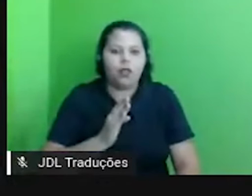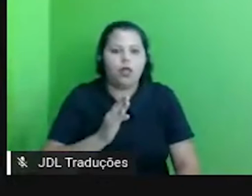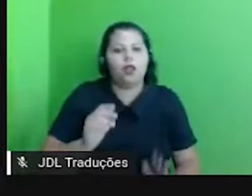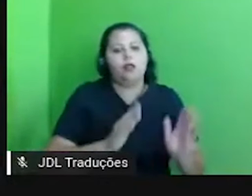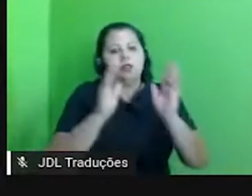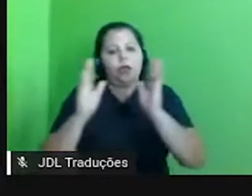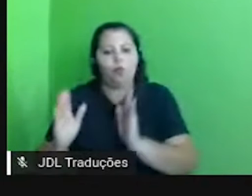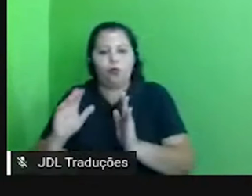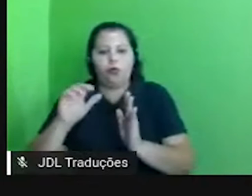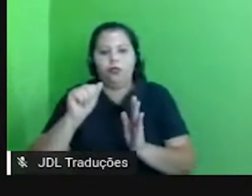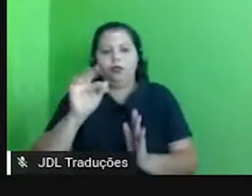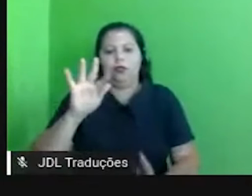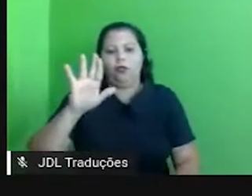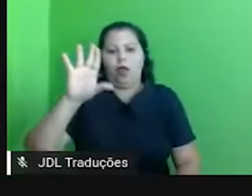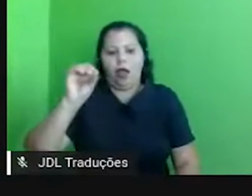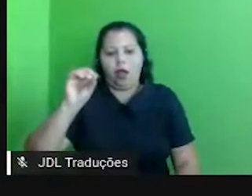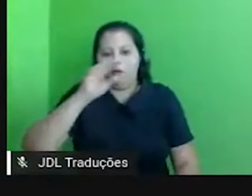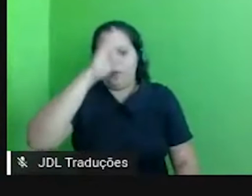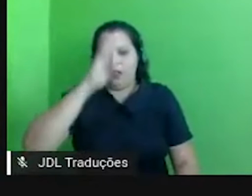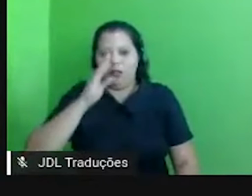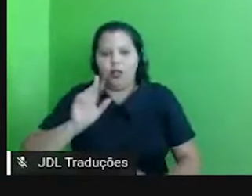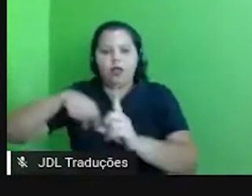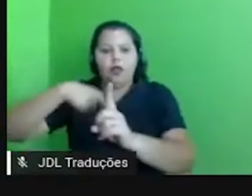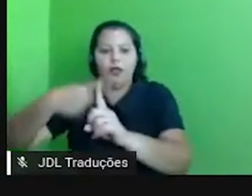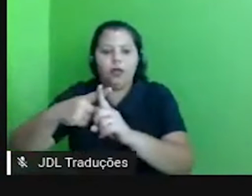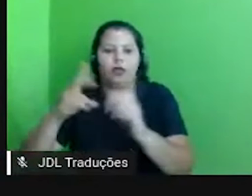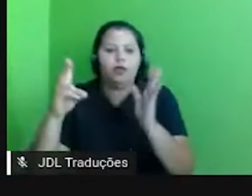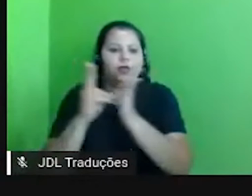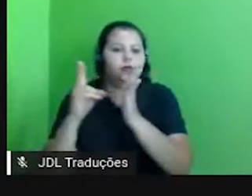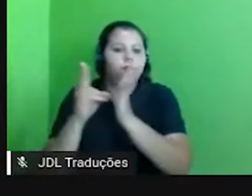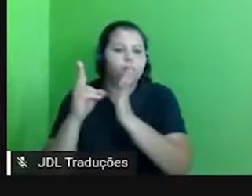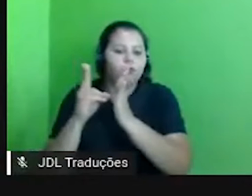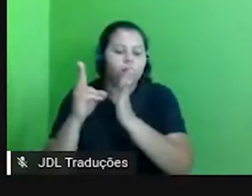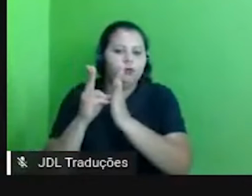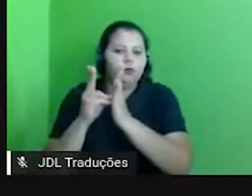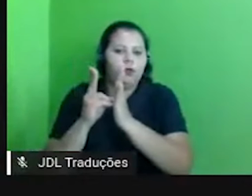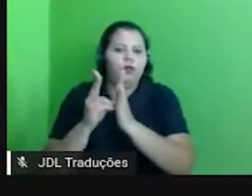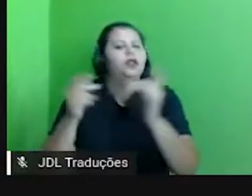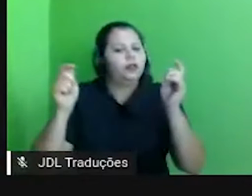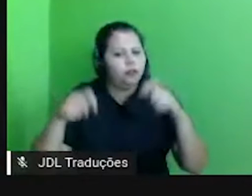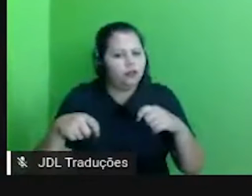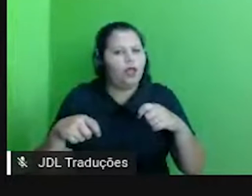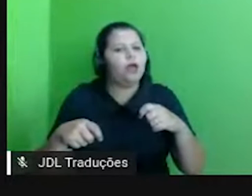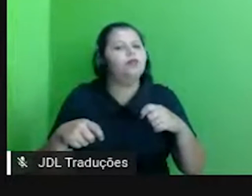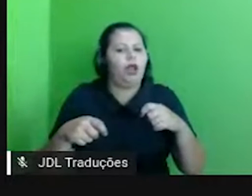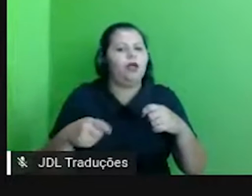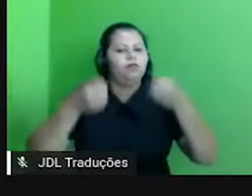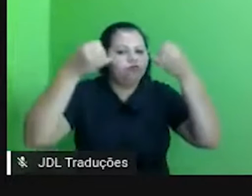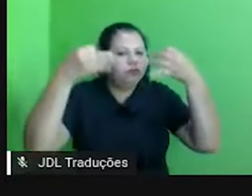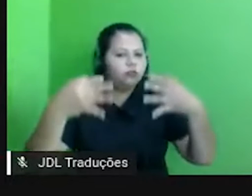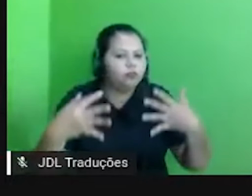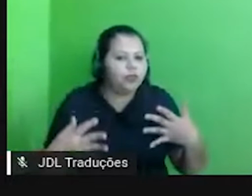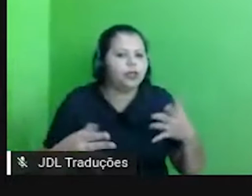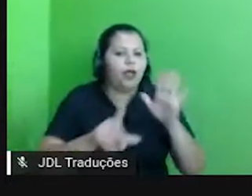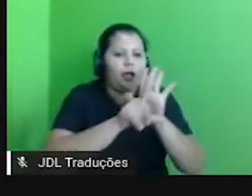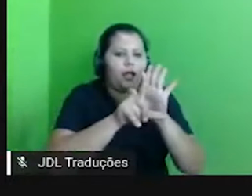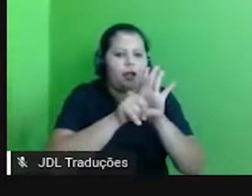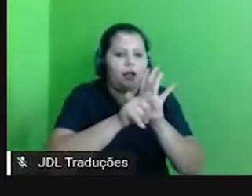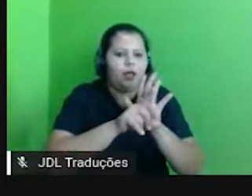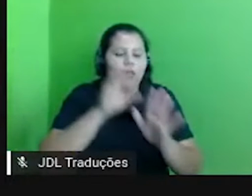depois o indígena é a gente também pode mostrar um pouco mais o texto da lei que eu acho que é muito interessante